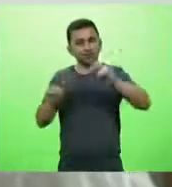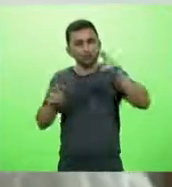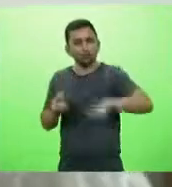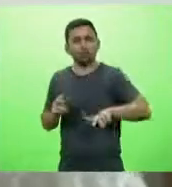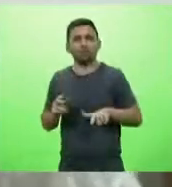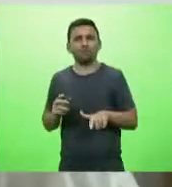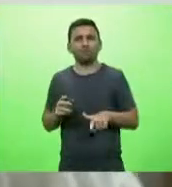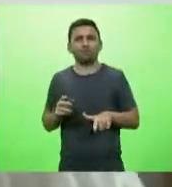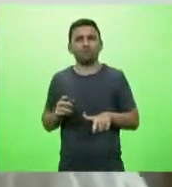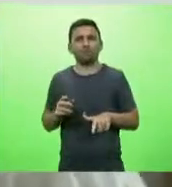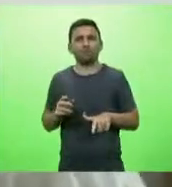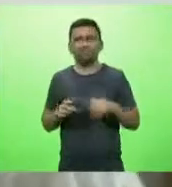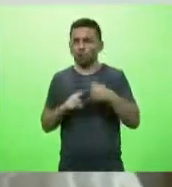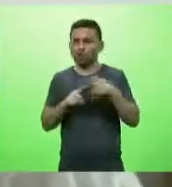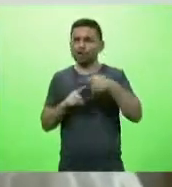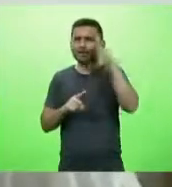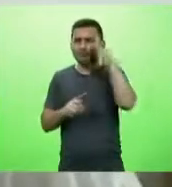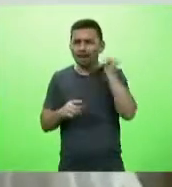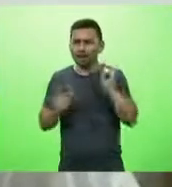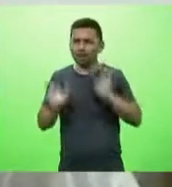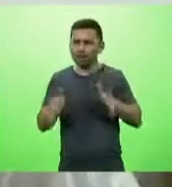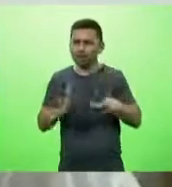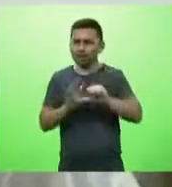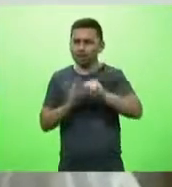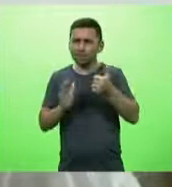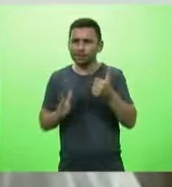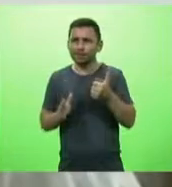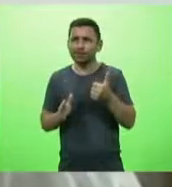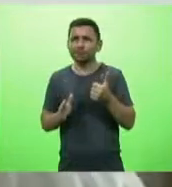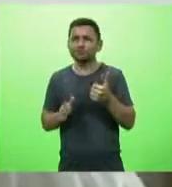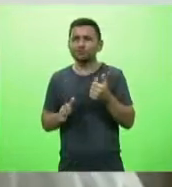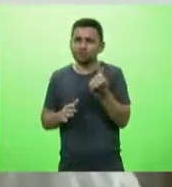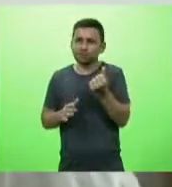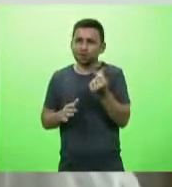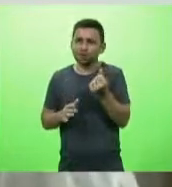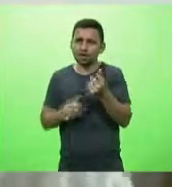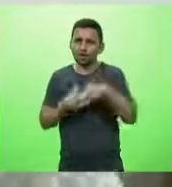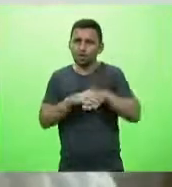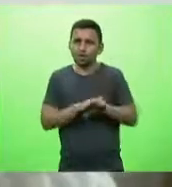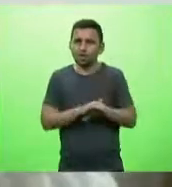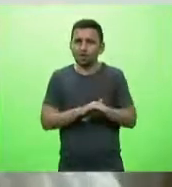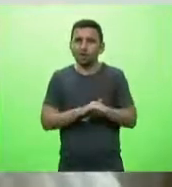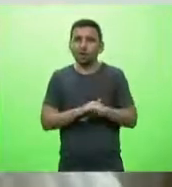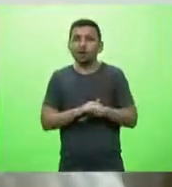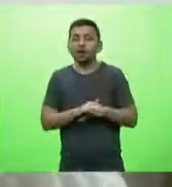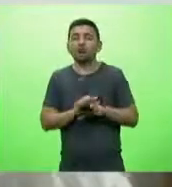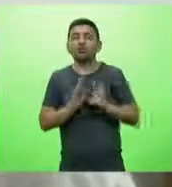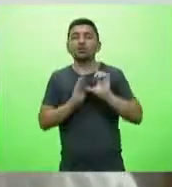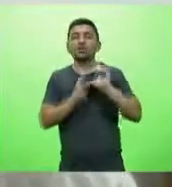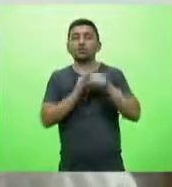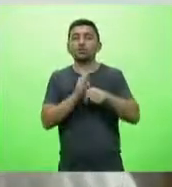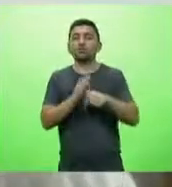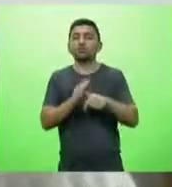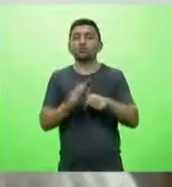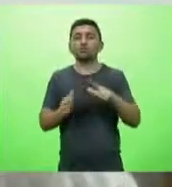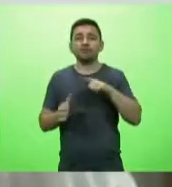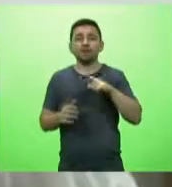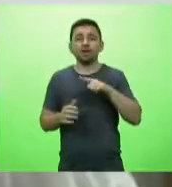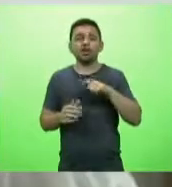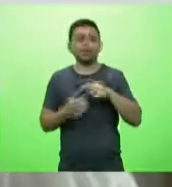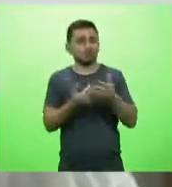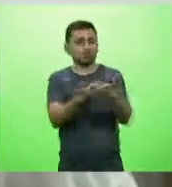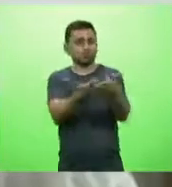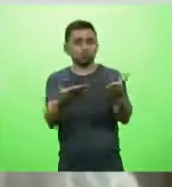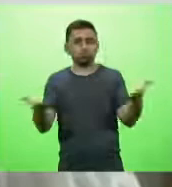temos expertise, já fizemos o primeiro, tem o recurso na conta, e na outra ponta nós temos o setor cultural